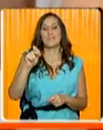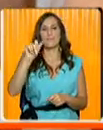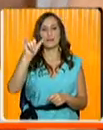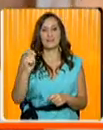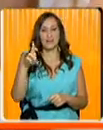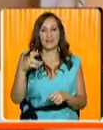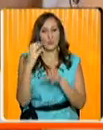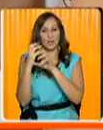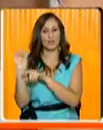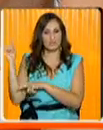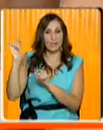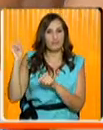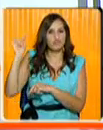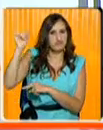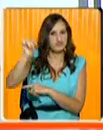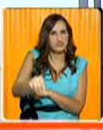Há caminhonetes,